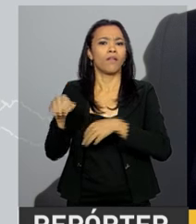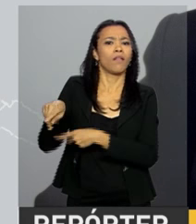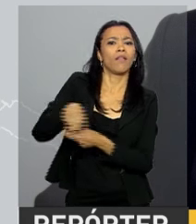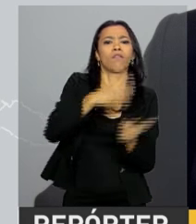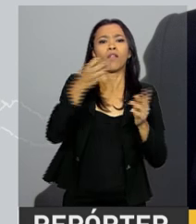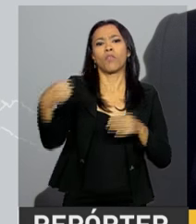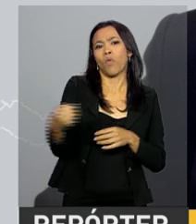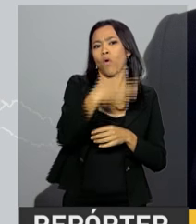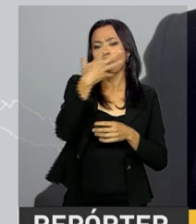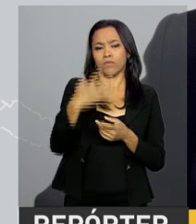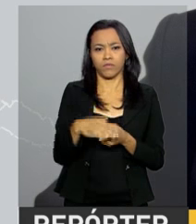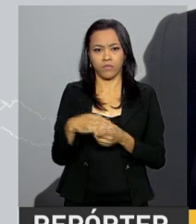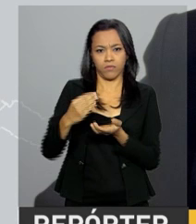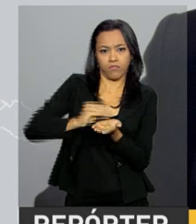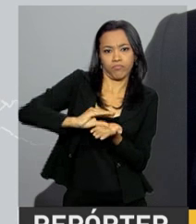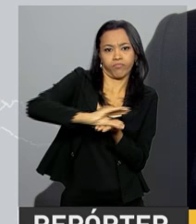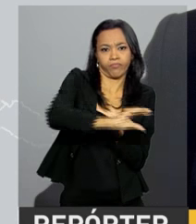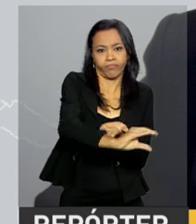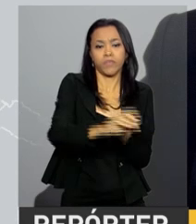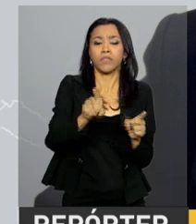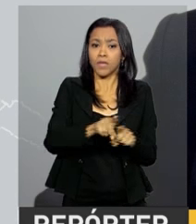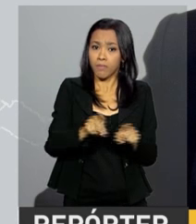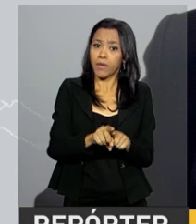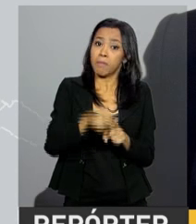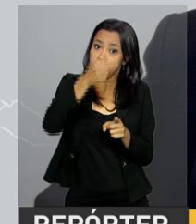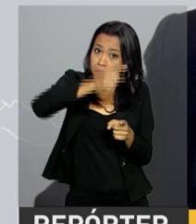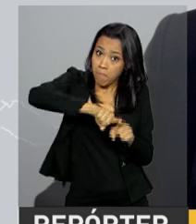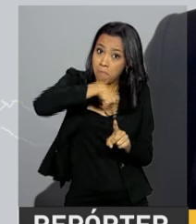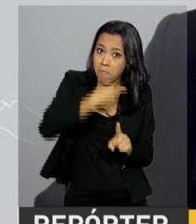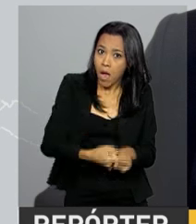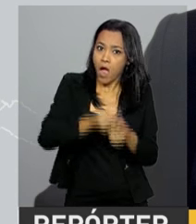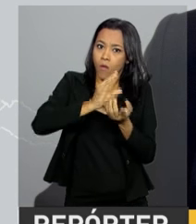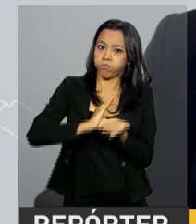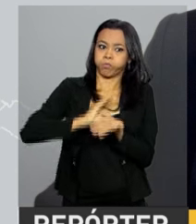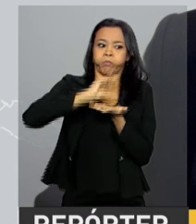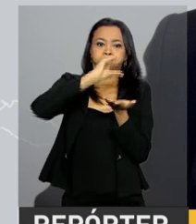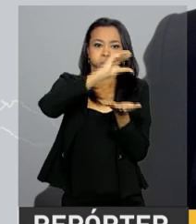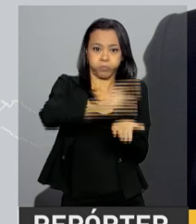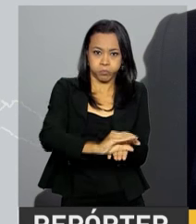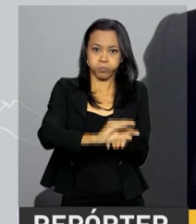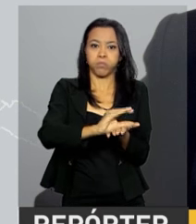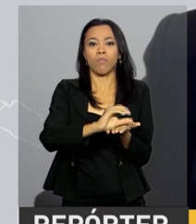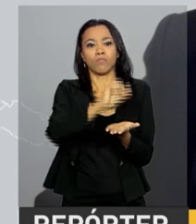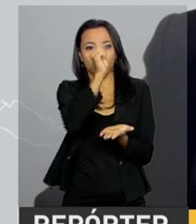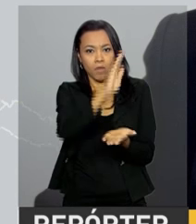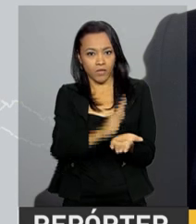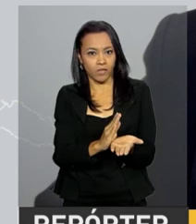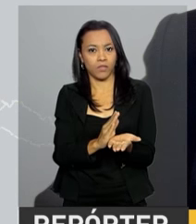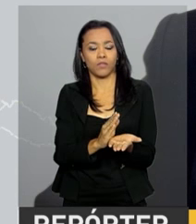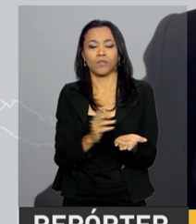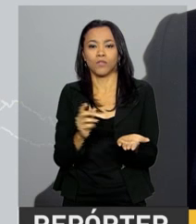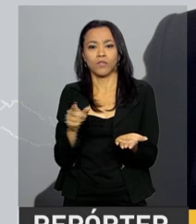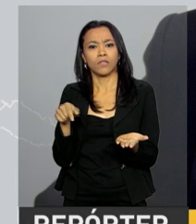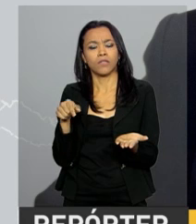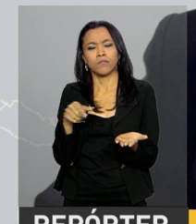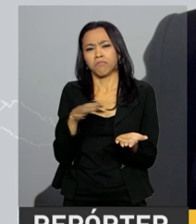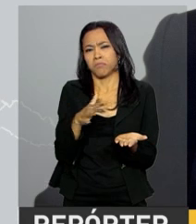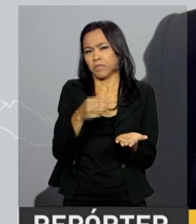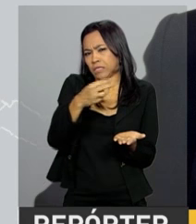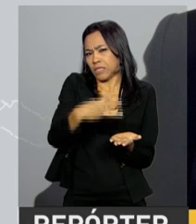o brasil como também ampliar os investimentos japoneses que lá já se verificam a a cerca de